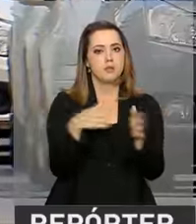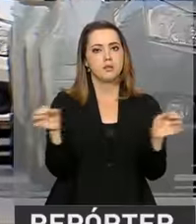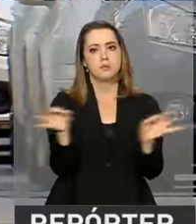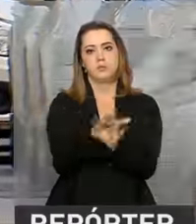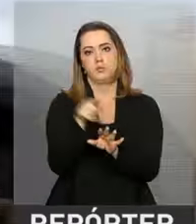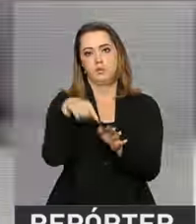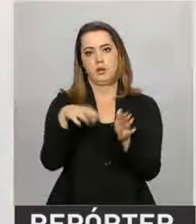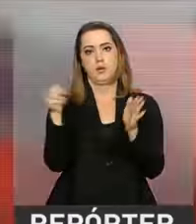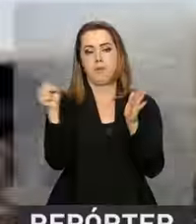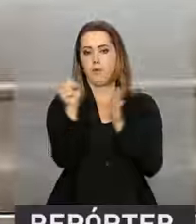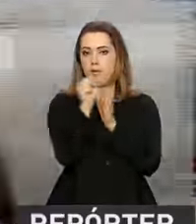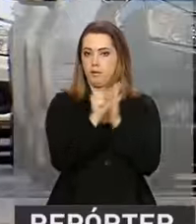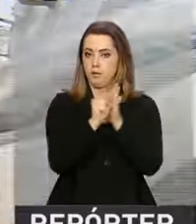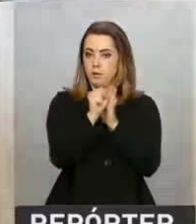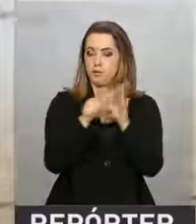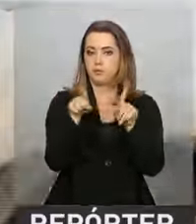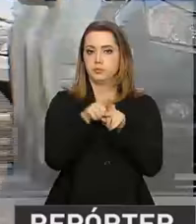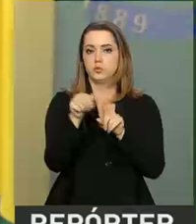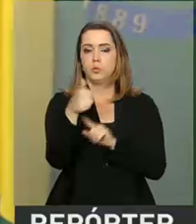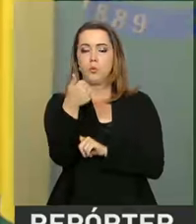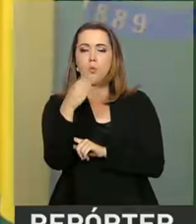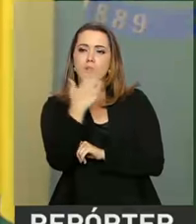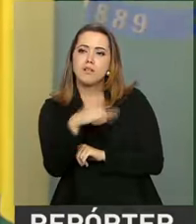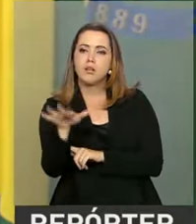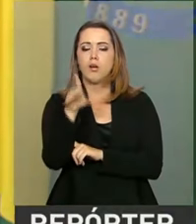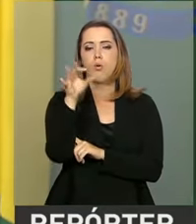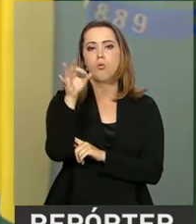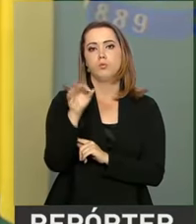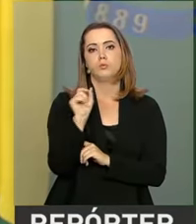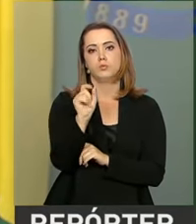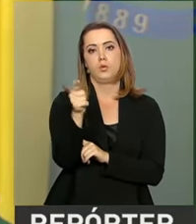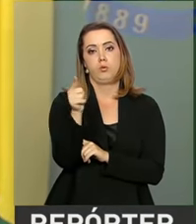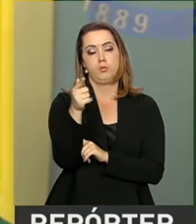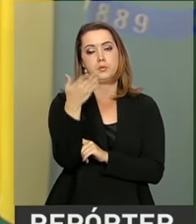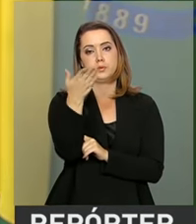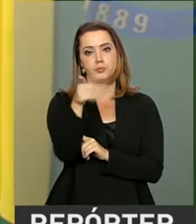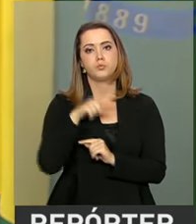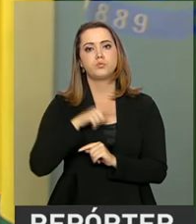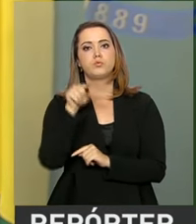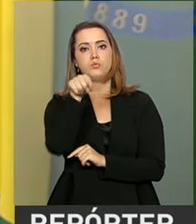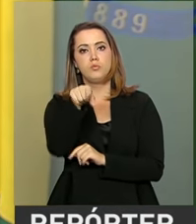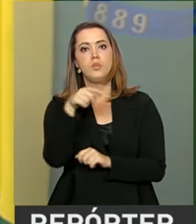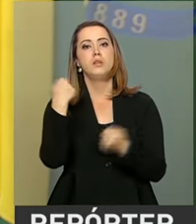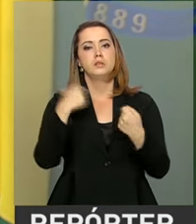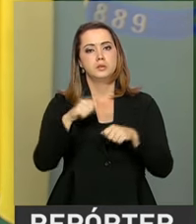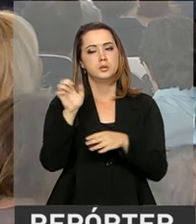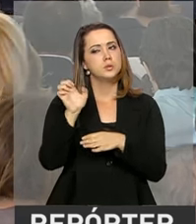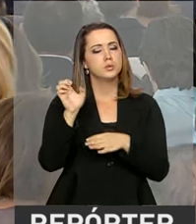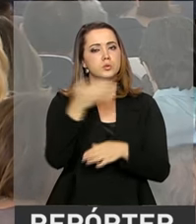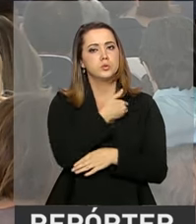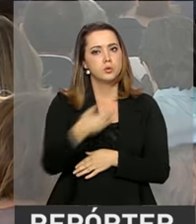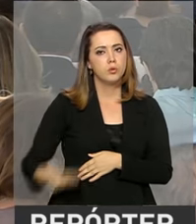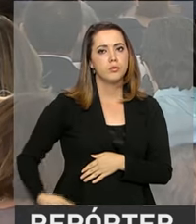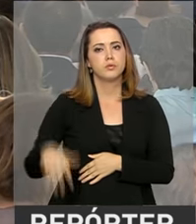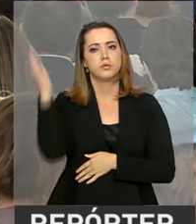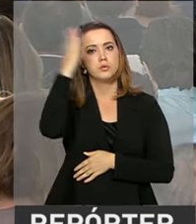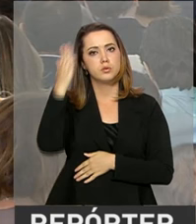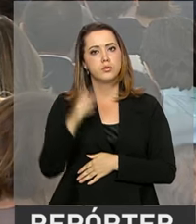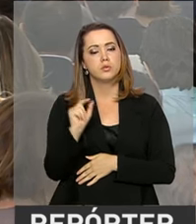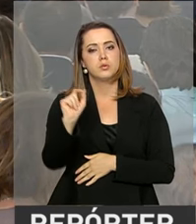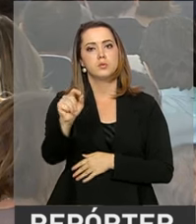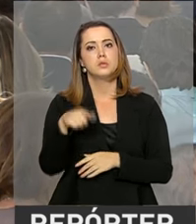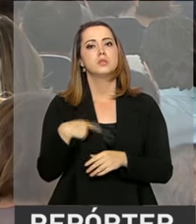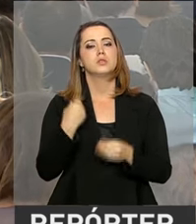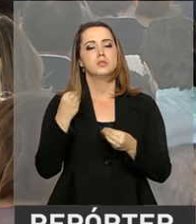limitar esse crescimento a 1,5 grau. O presidente disse que essa é uma questão do Estado brasileiro e que o país vem